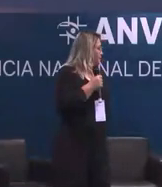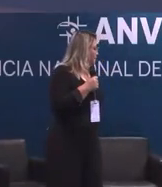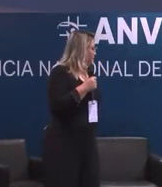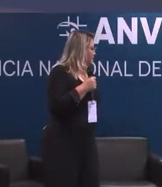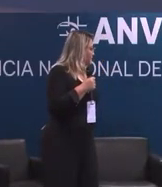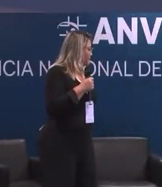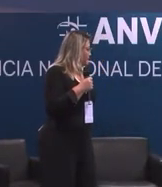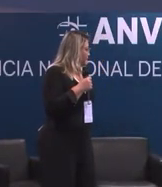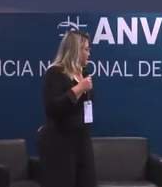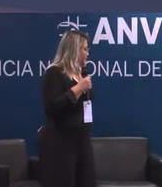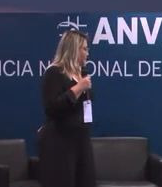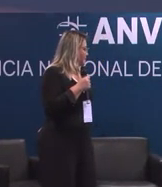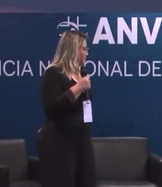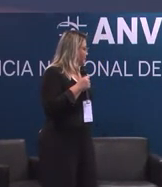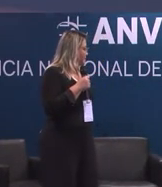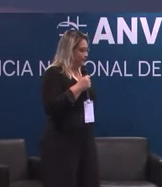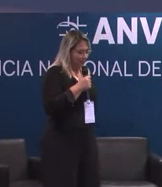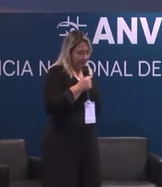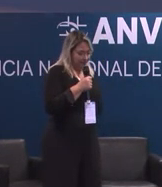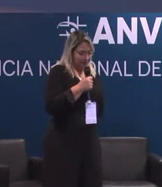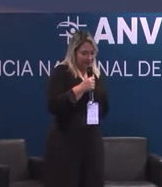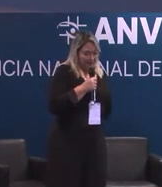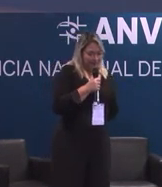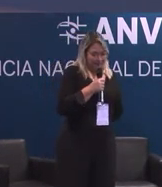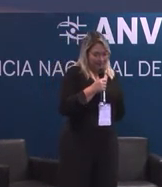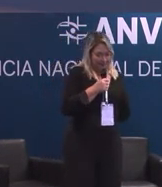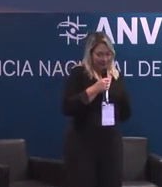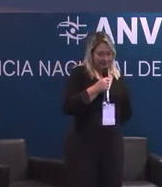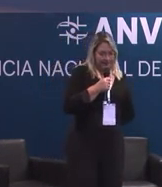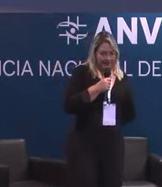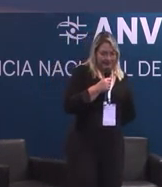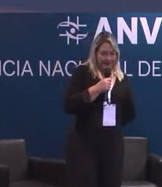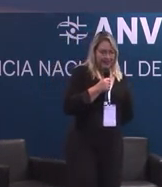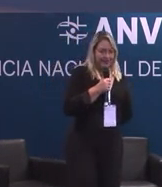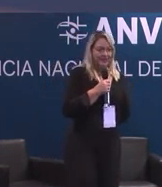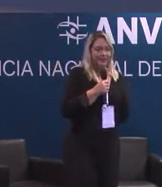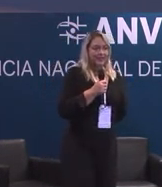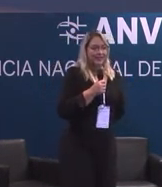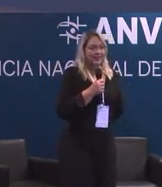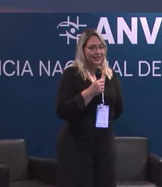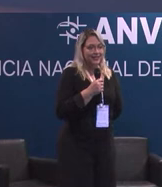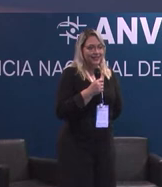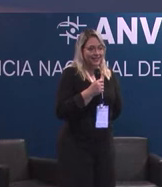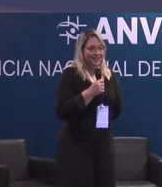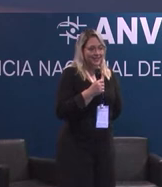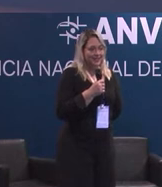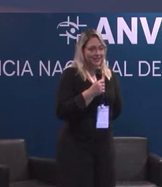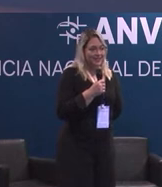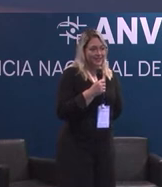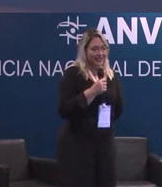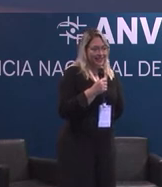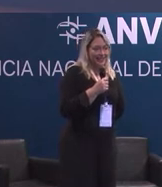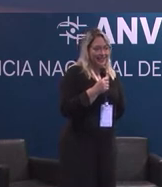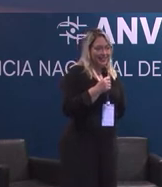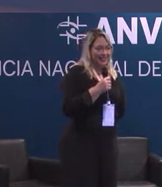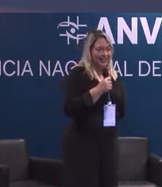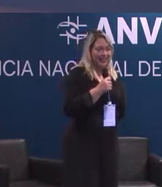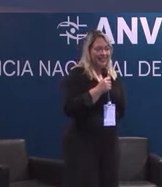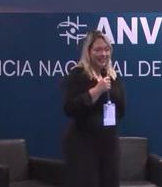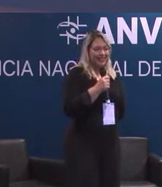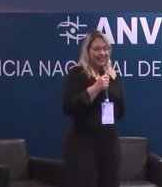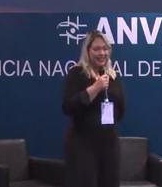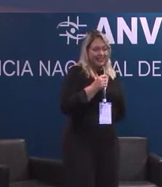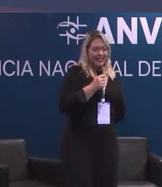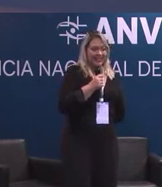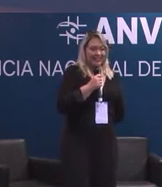ficar... Entra no portal da Anvisa. Acesse os canais de comunicação. A Anvisa está de parabéns nisso. A transparência e a